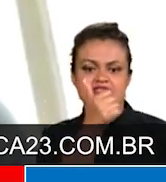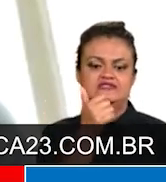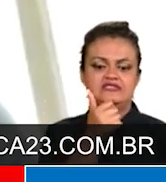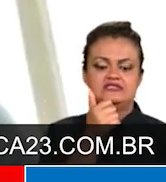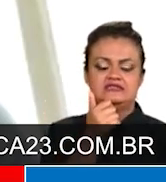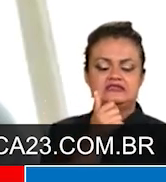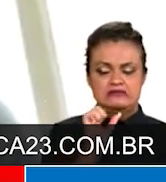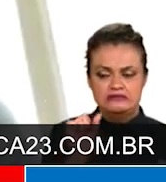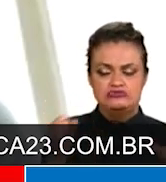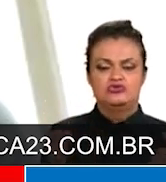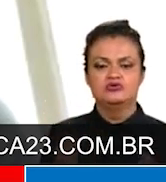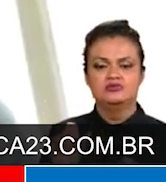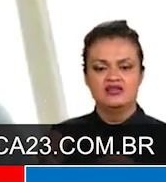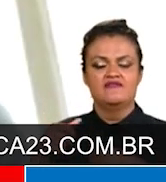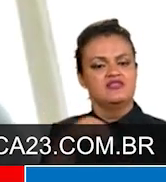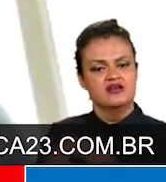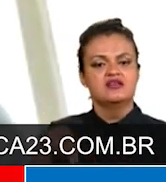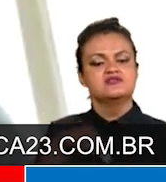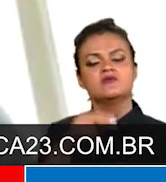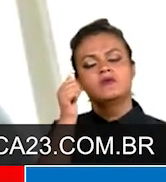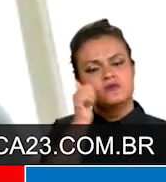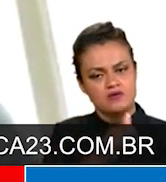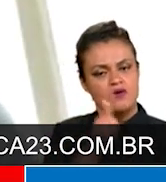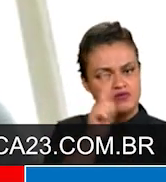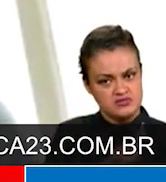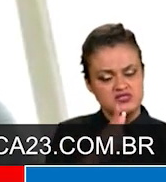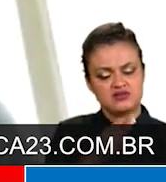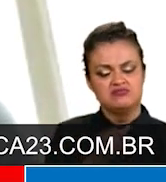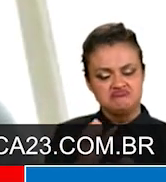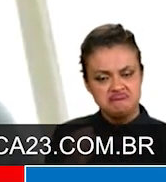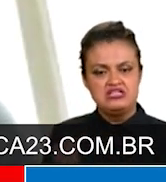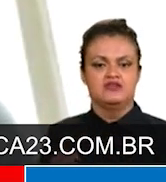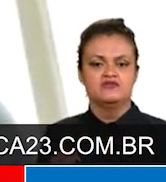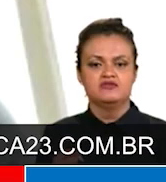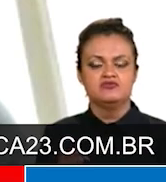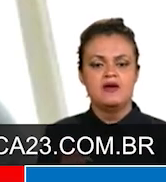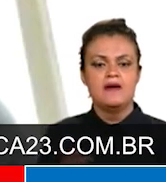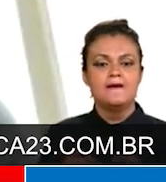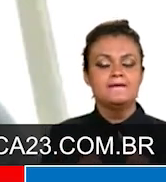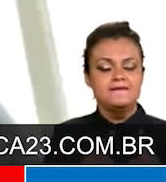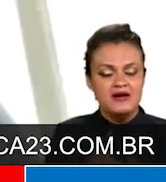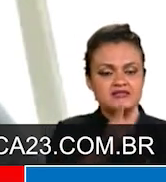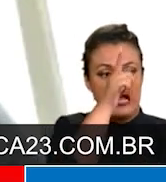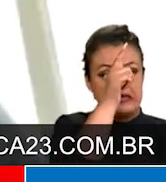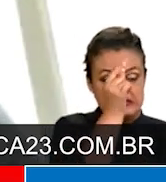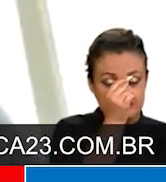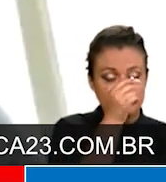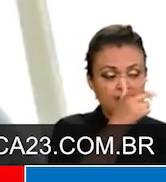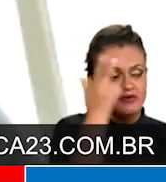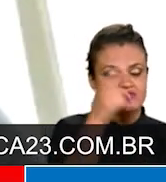prol da nação façam esse sacrifício e tentando aliviar